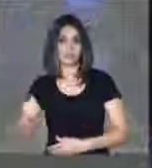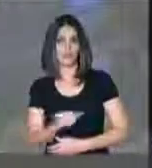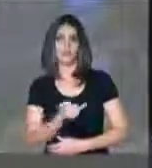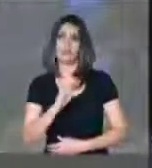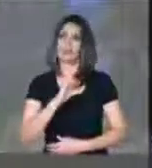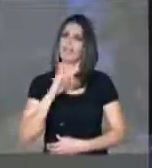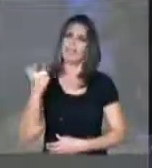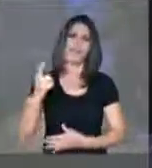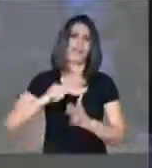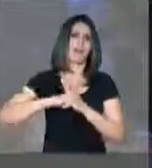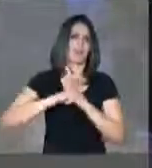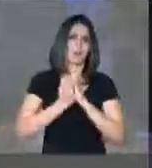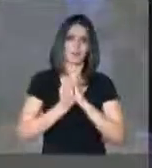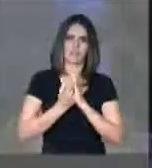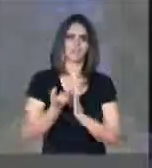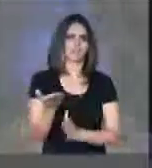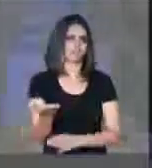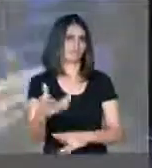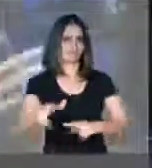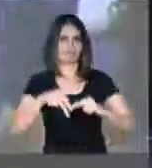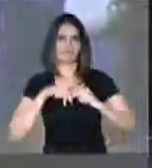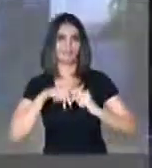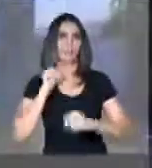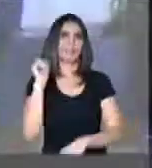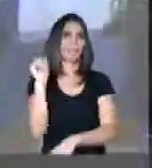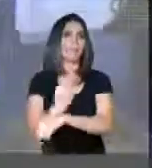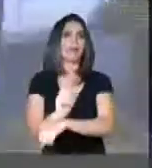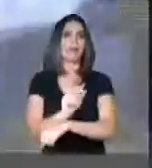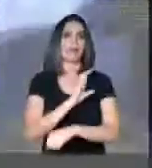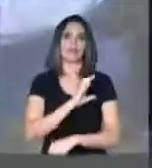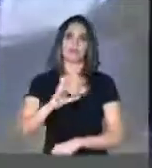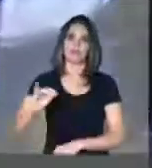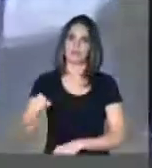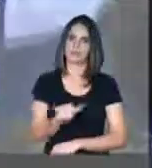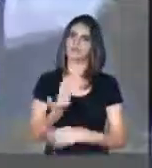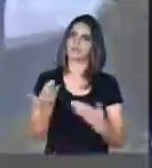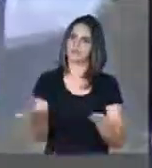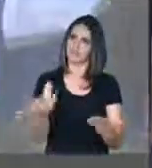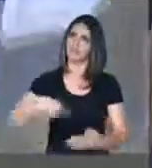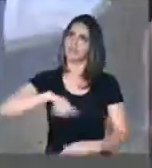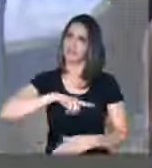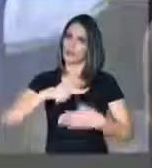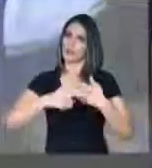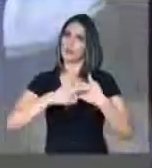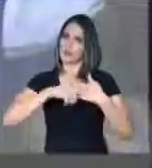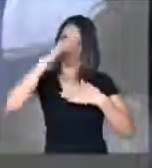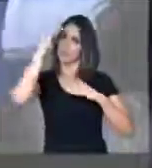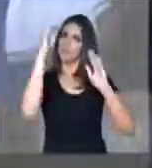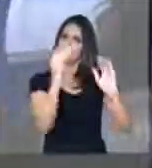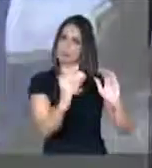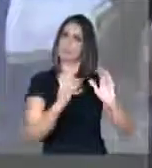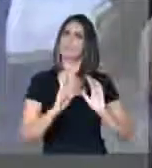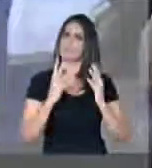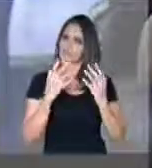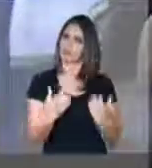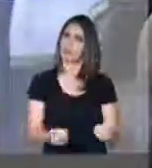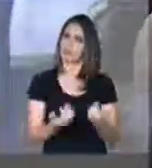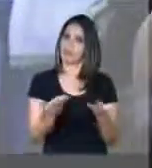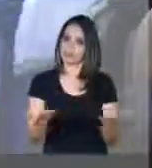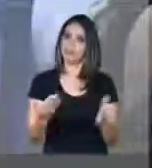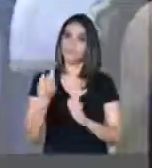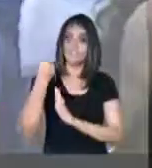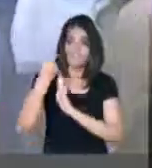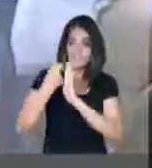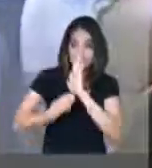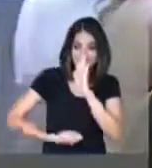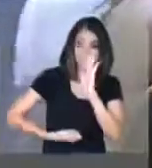muito evidente que essa obstrução se dá exatamente para parar aquela comissão. Então vamos cumprir aqui nosso papel. Não há divergência de mérito